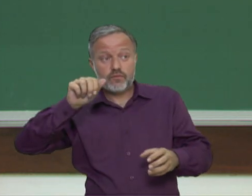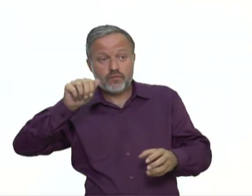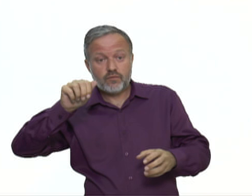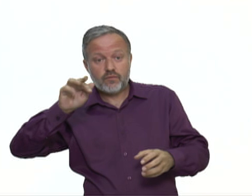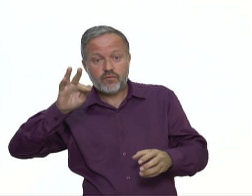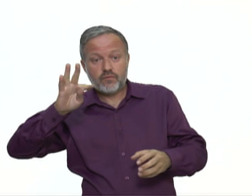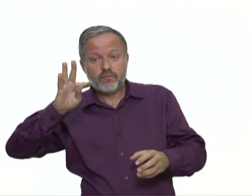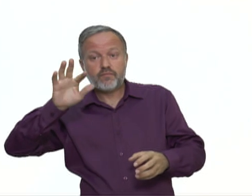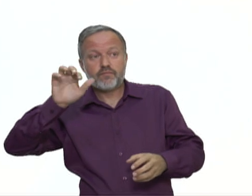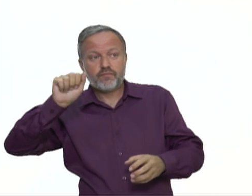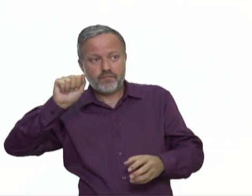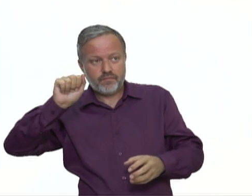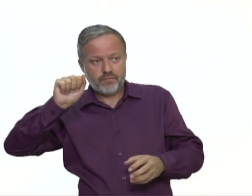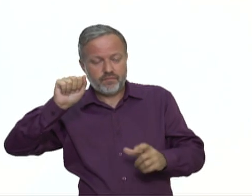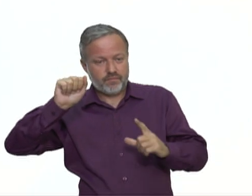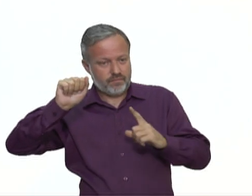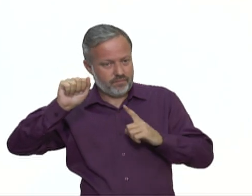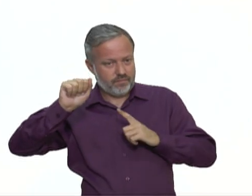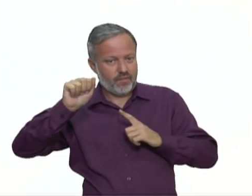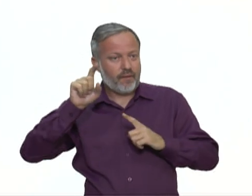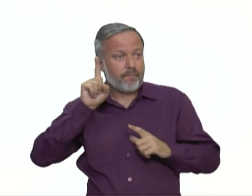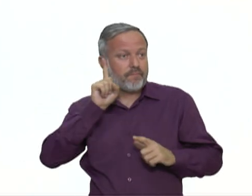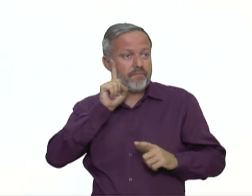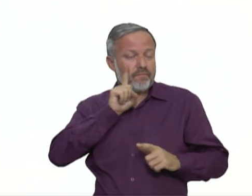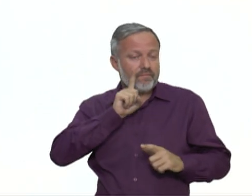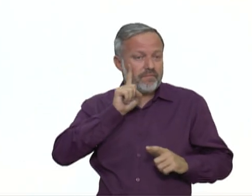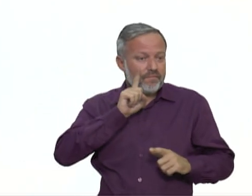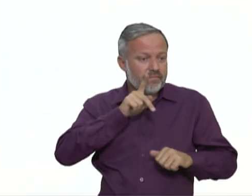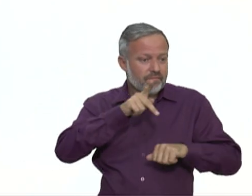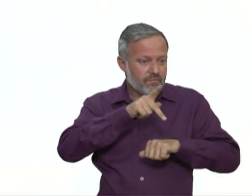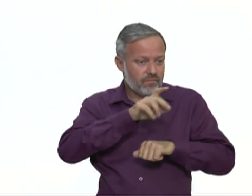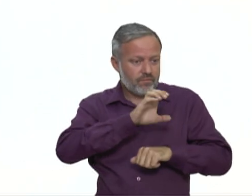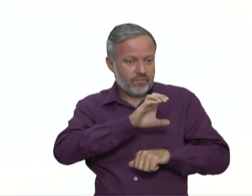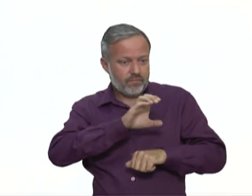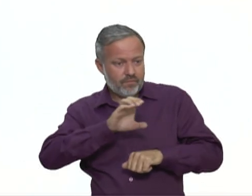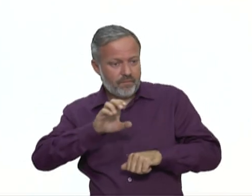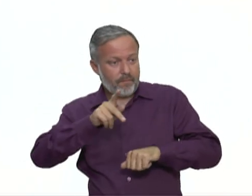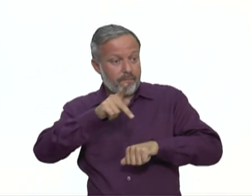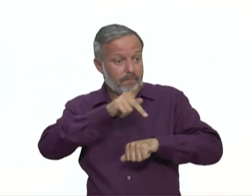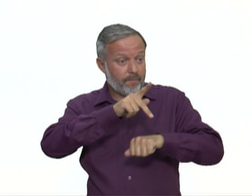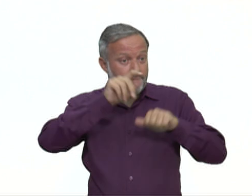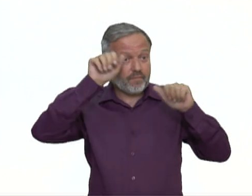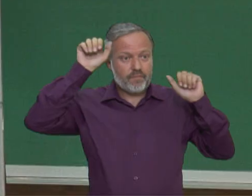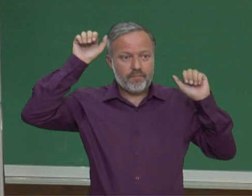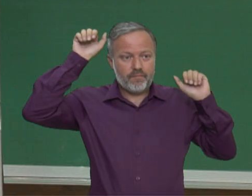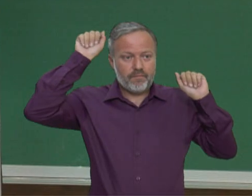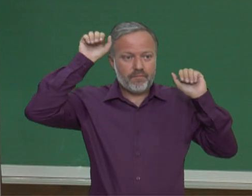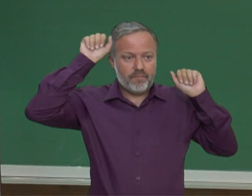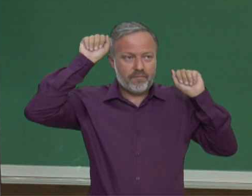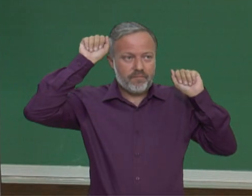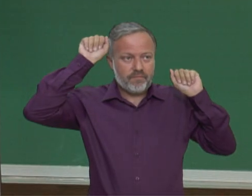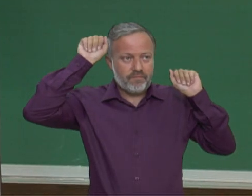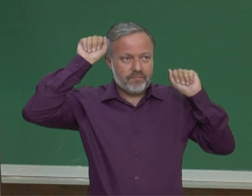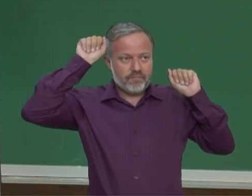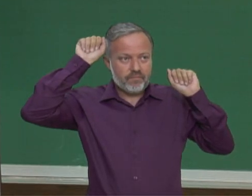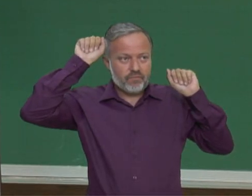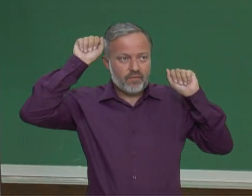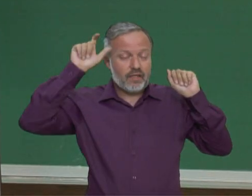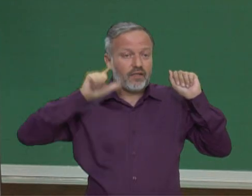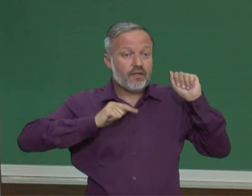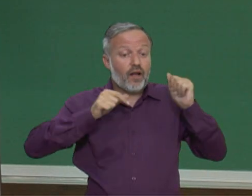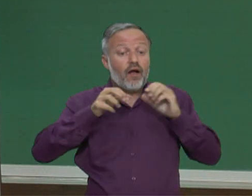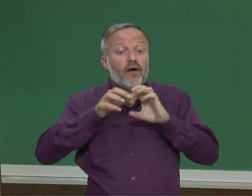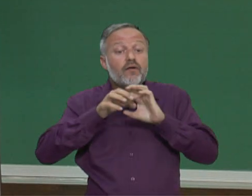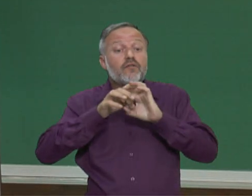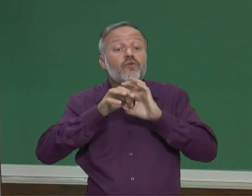anterior? NAFTA, Estados Unidos, Canadá e México. Objetivo do grupo aí, ó, do bloco? Tratar aí da zona livre